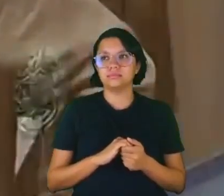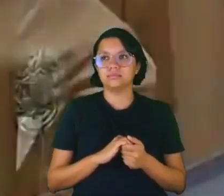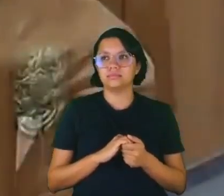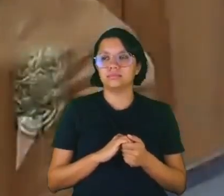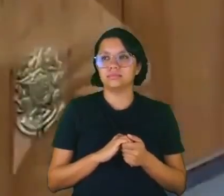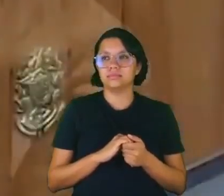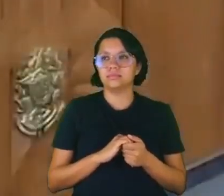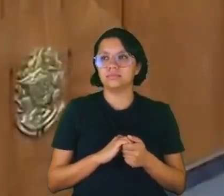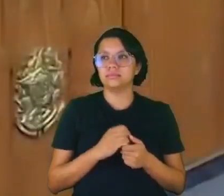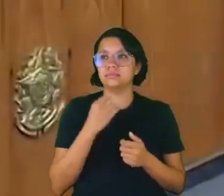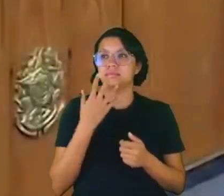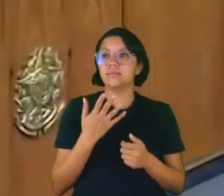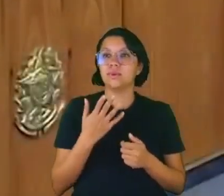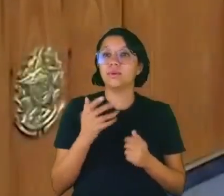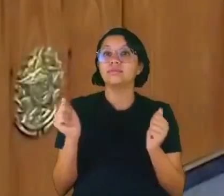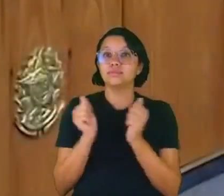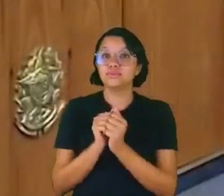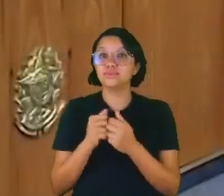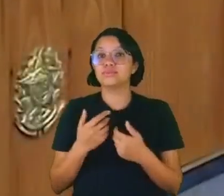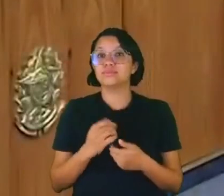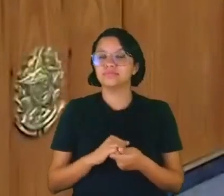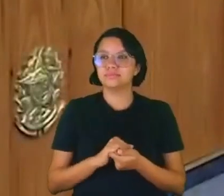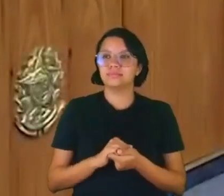bom. Então, João.